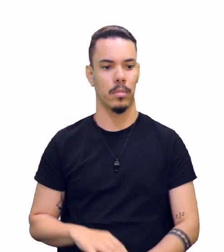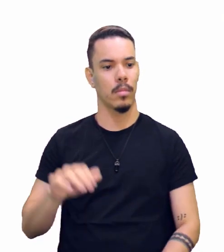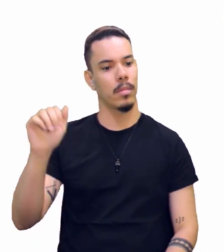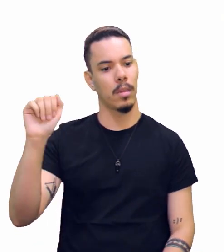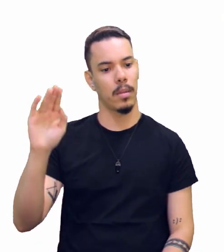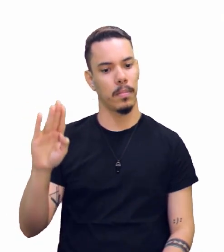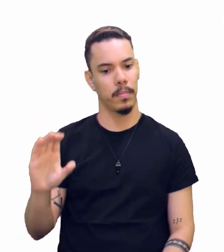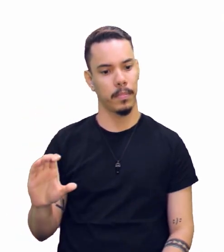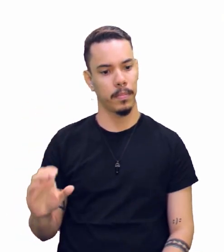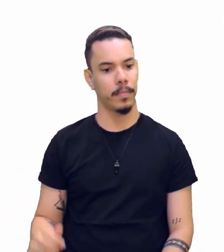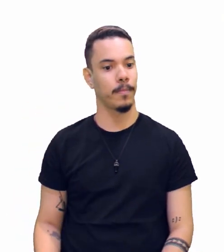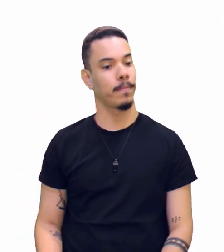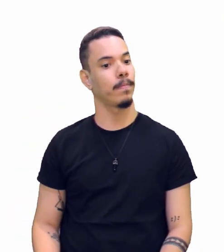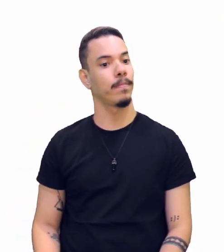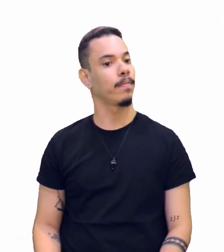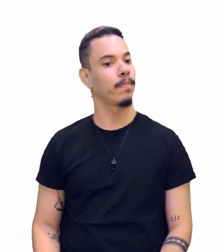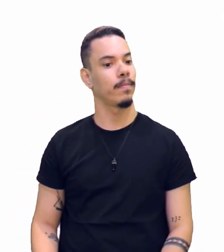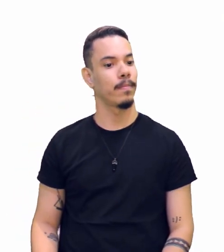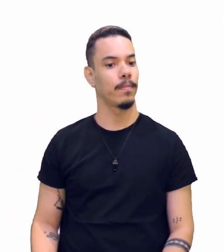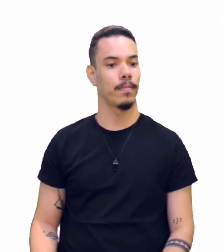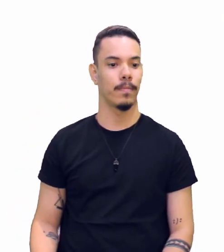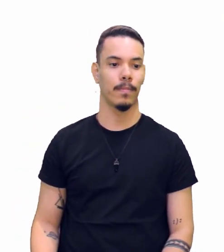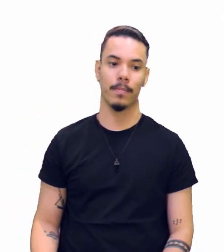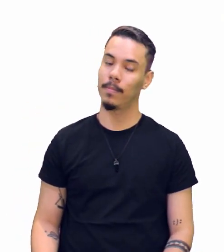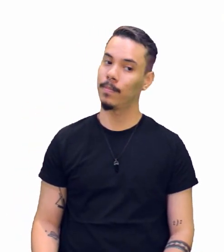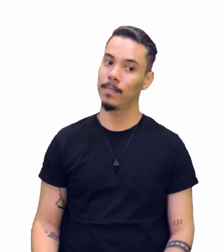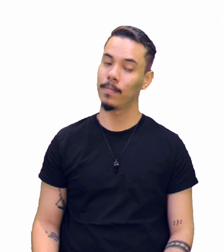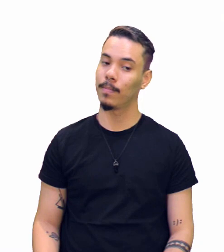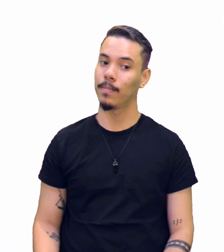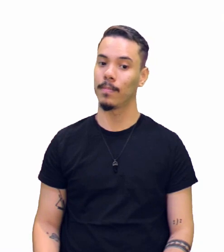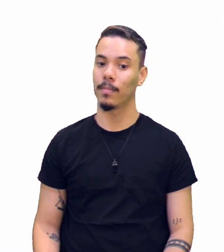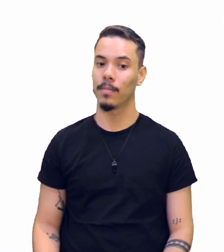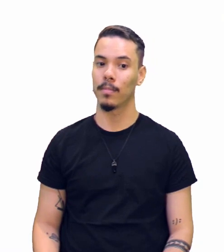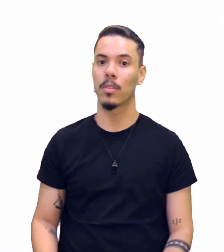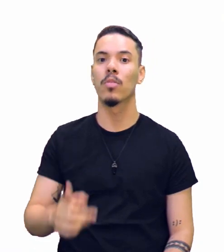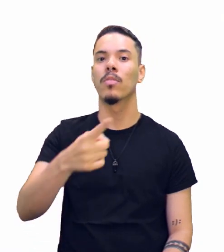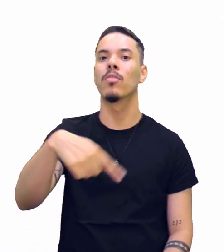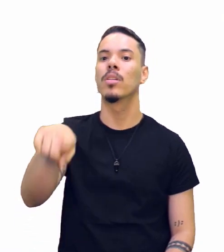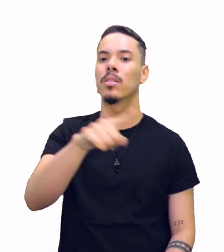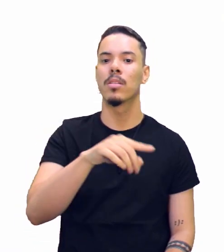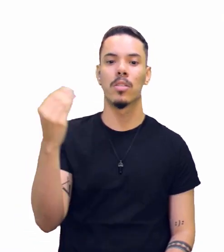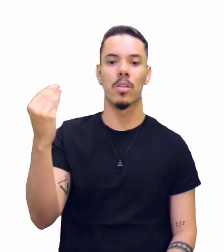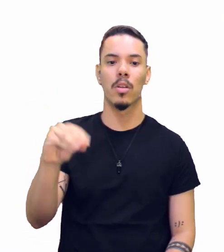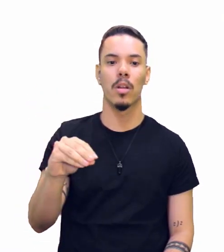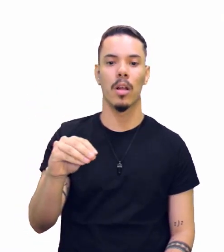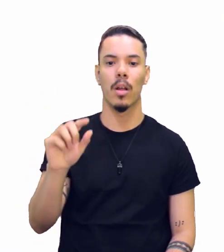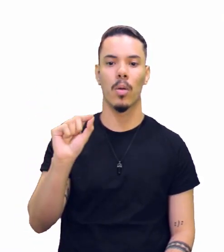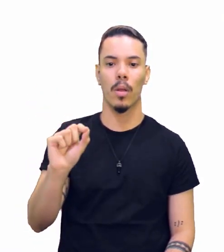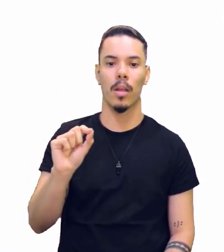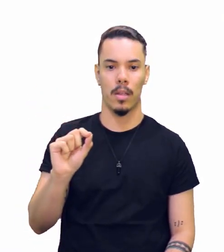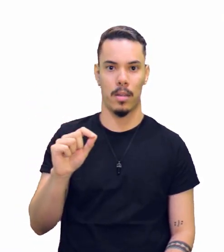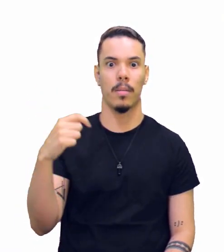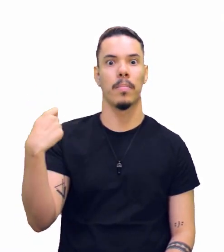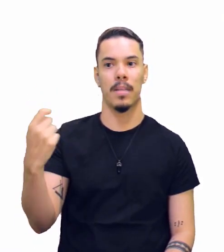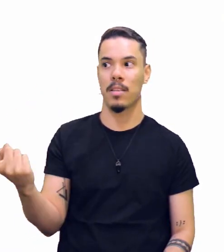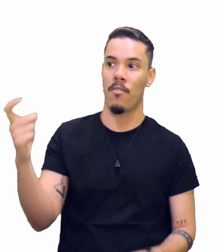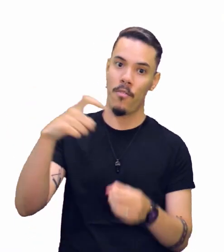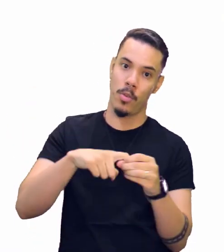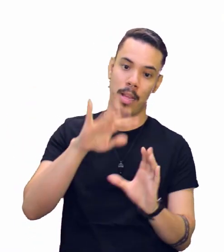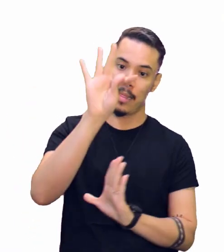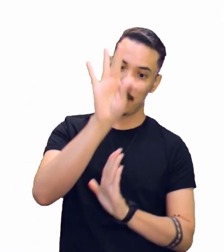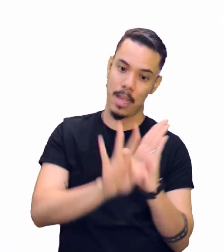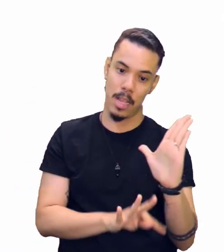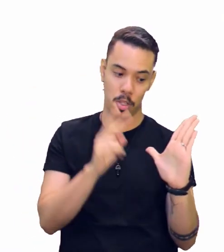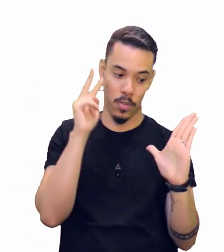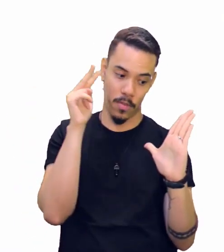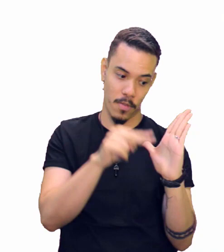c e aí galera que que vocês colocaram vocês T que tem entendido que tinha que ter lá tinha que ter ido lá no texto e procurar